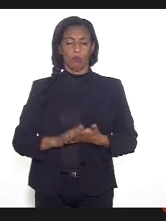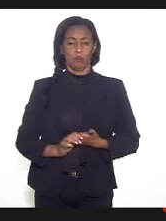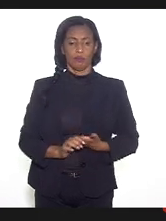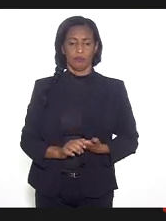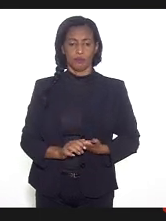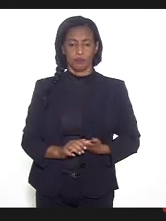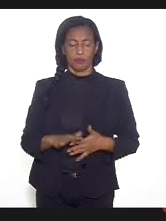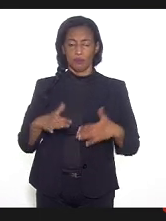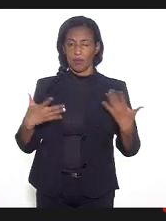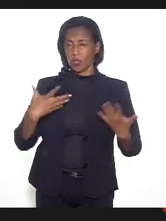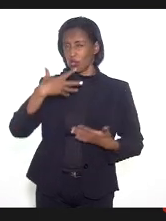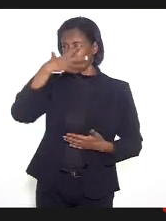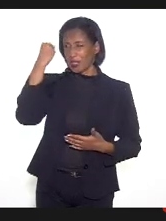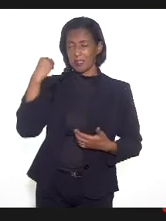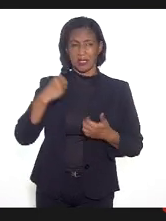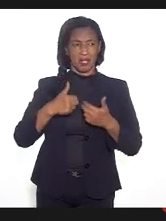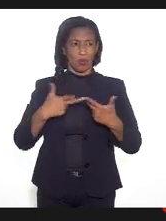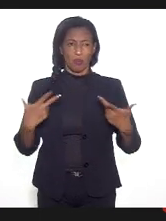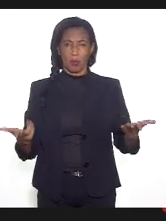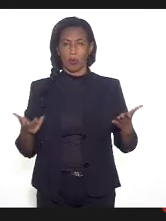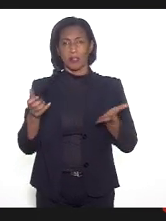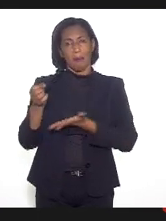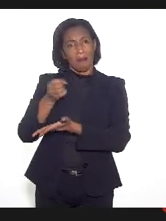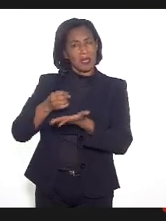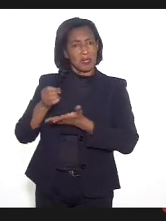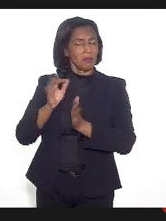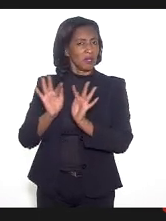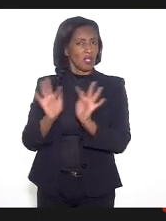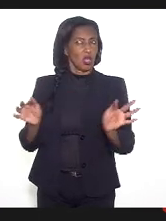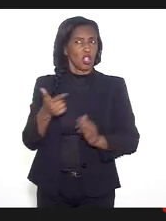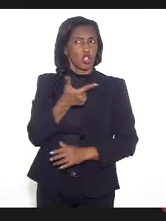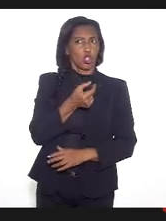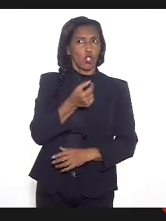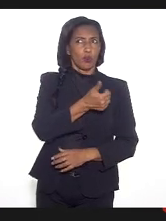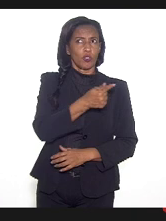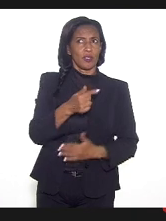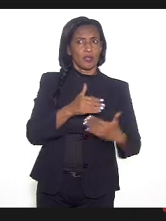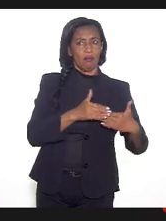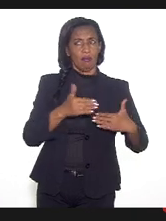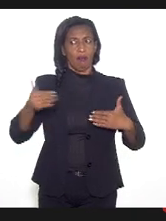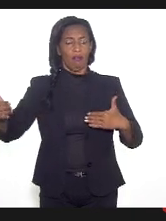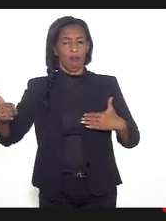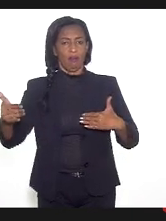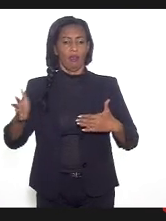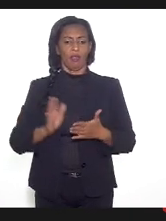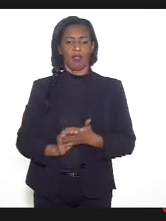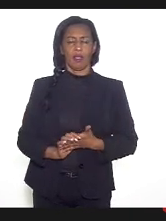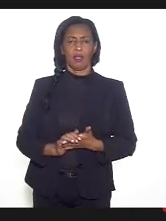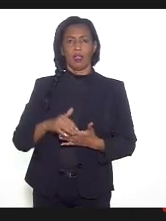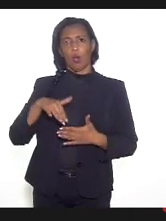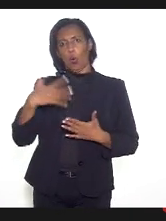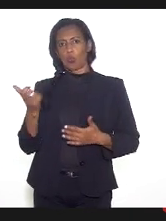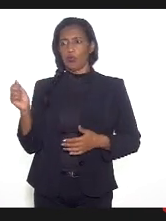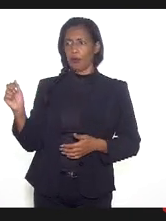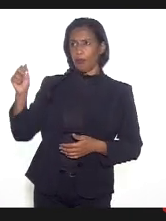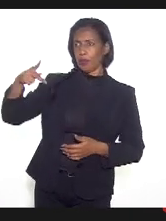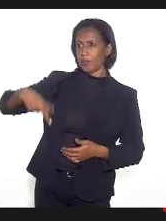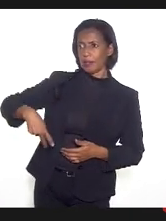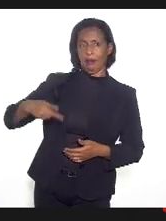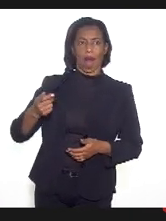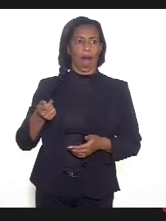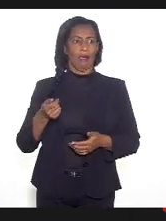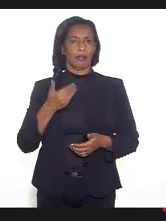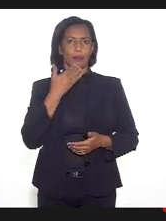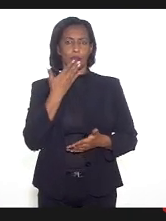De repente eu esqueci alguma coisa, mas basicamente é isso. De 2017 para cá, quem já foi embora para casa, quem foi para reserva, reforma,